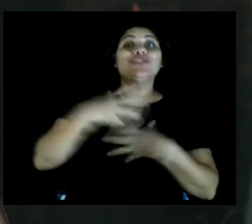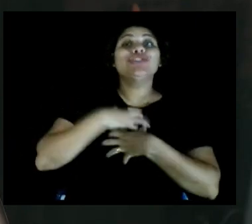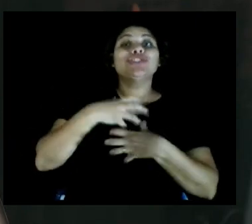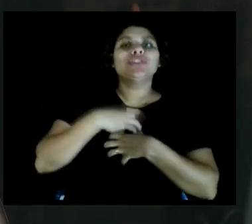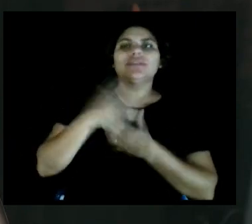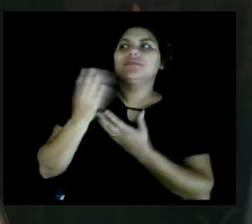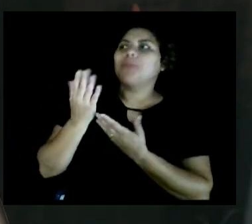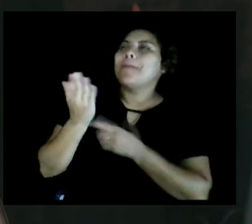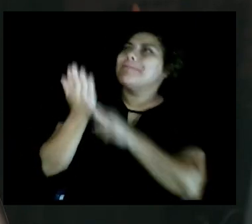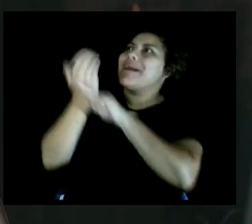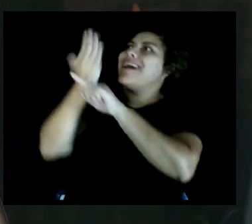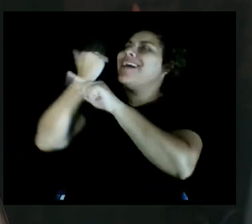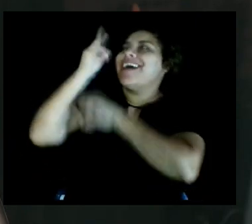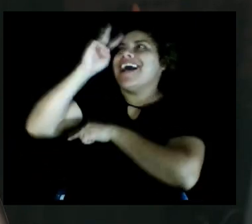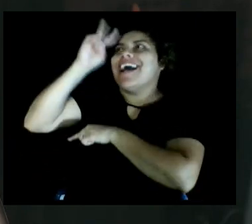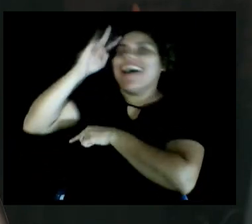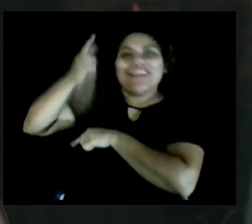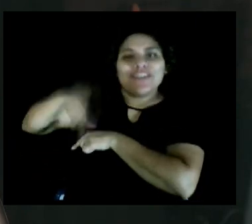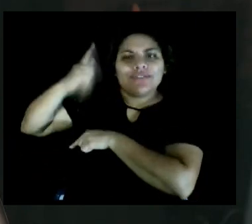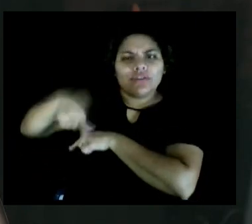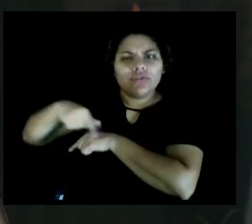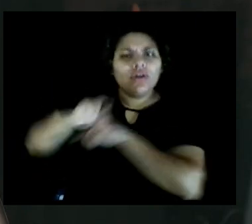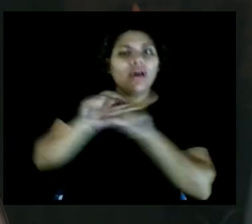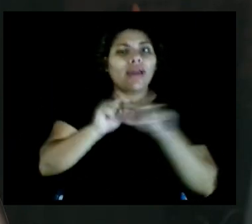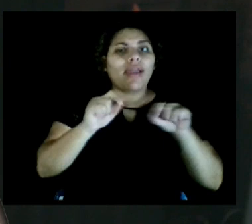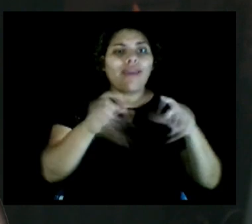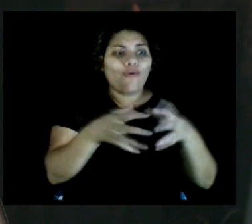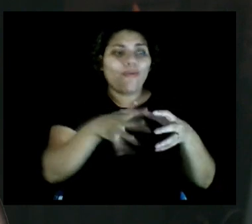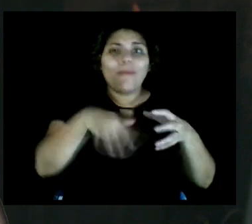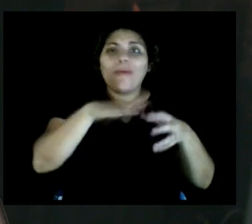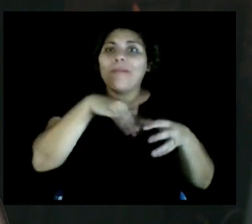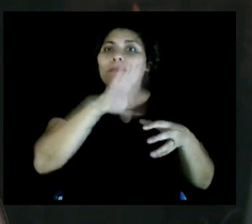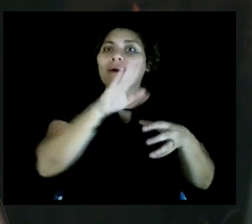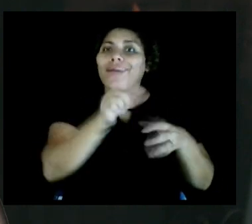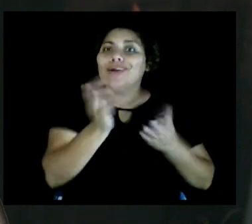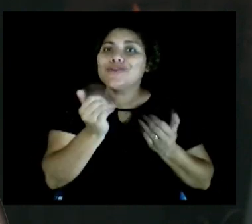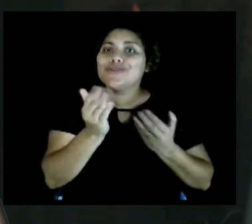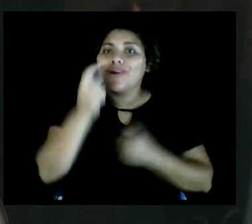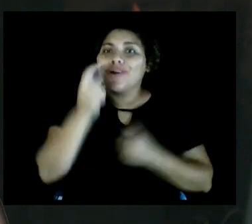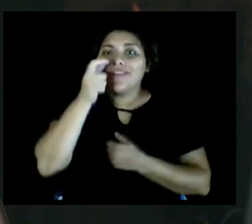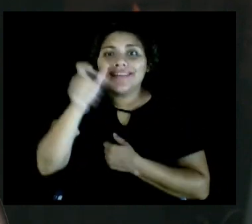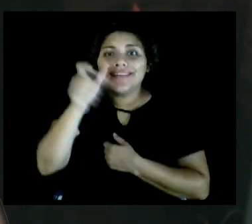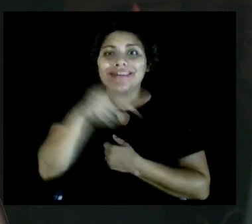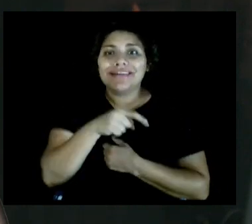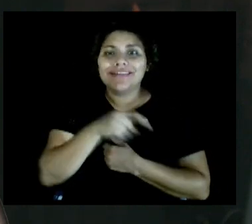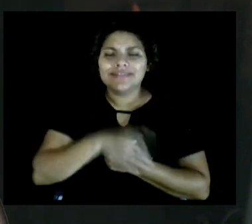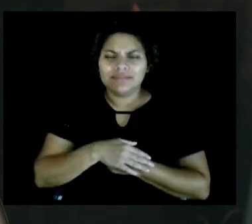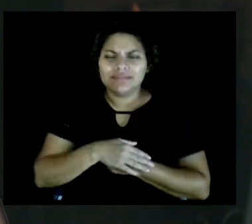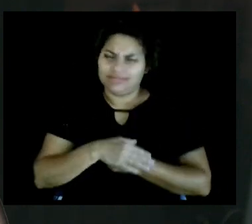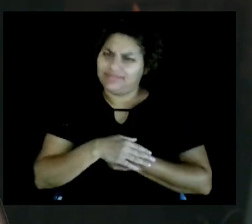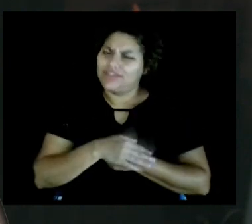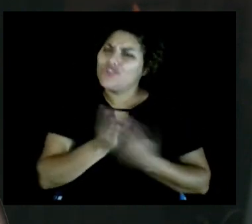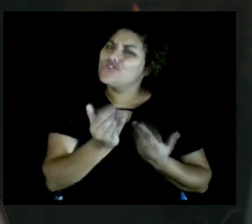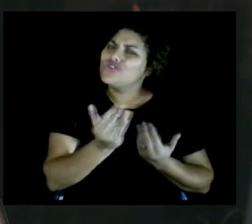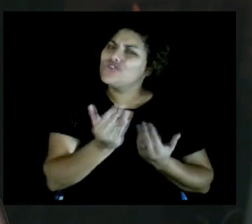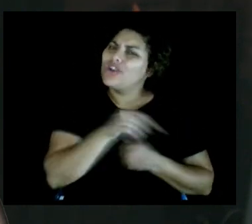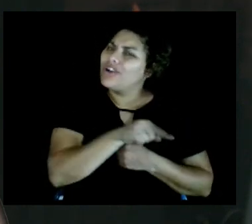Agora, é interessante, sabe por quê? Porque, assim, os jovens retomando um passado que eles não